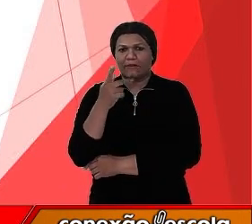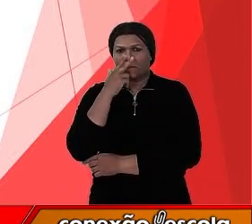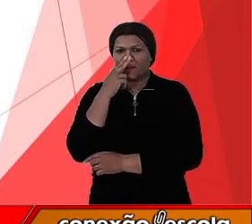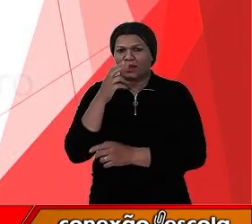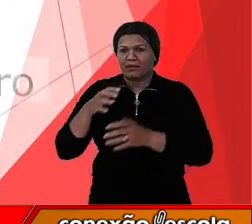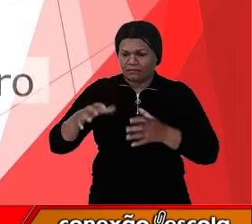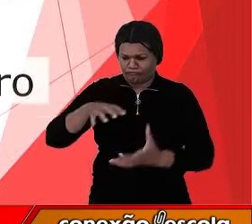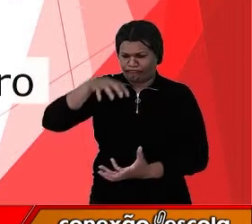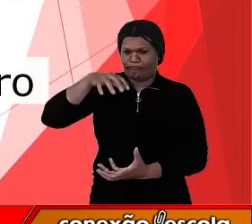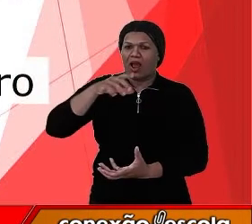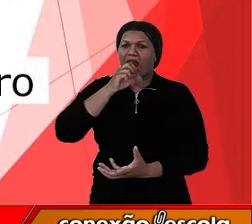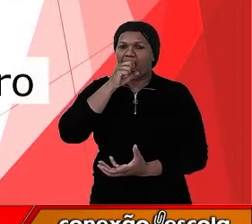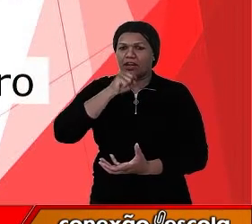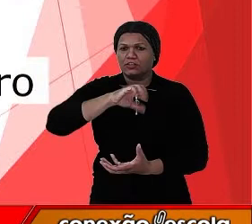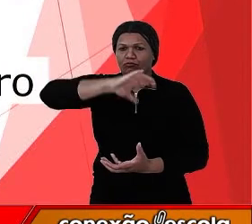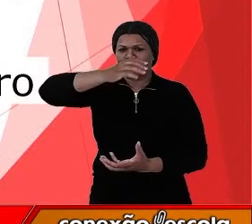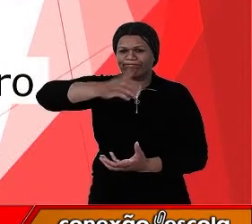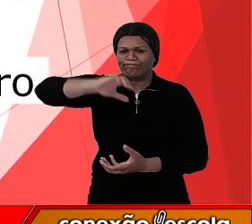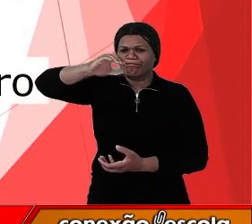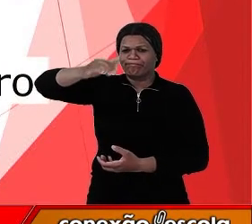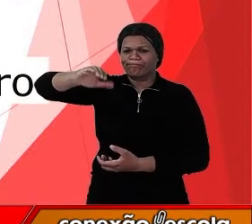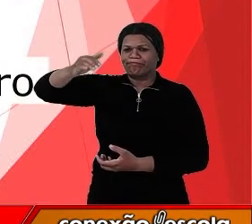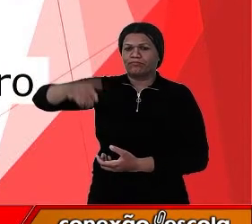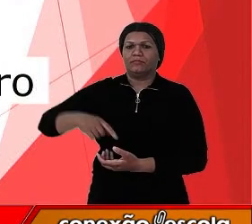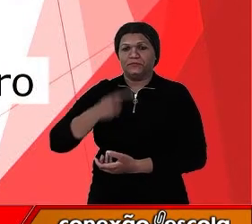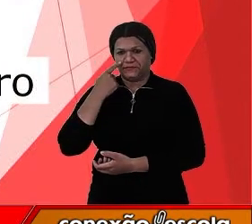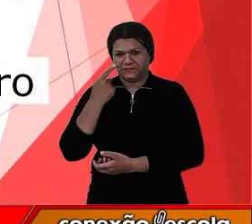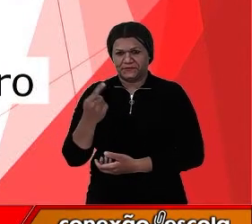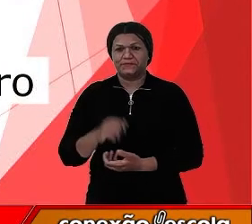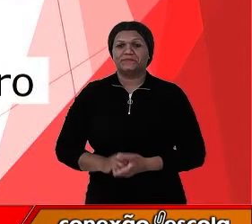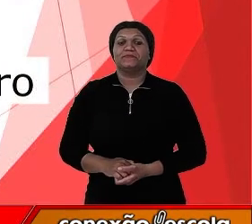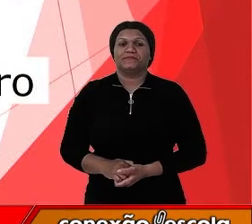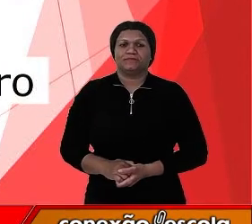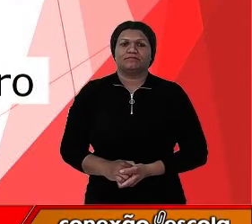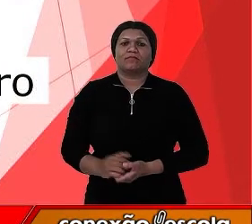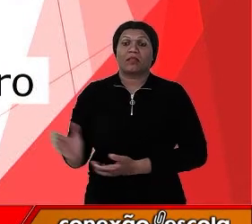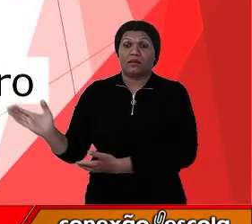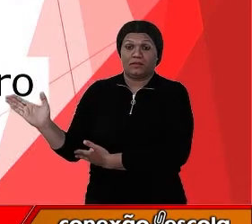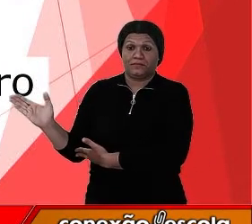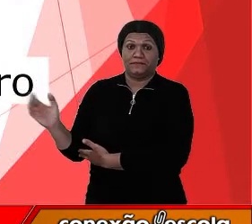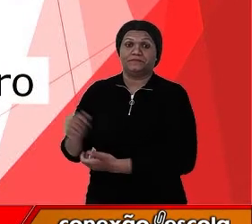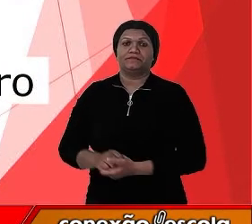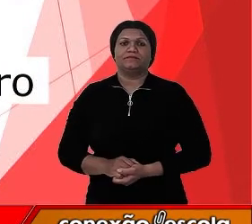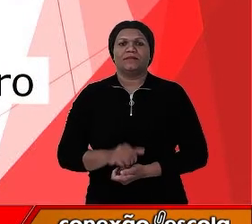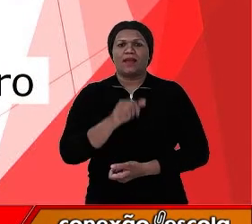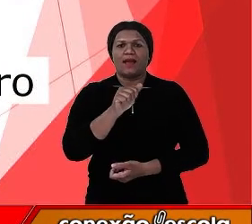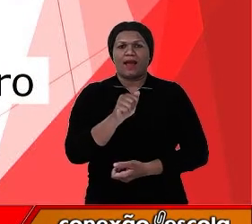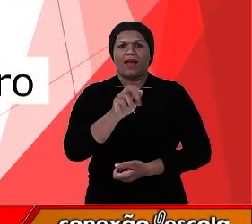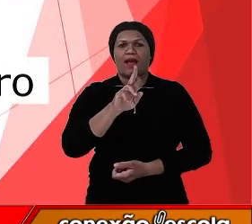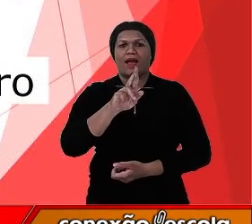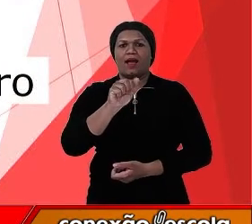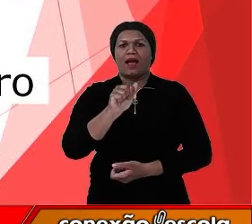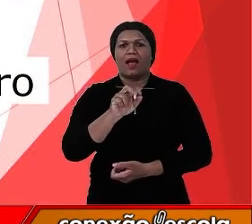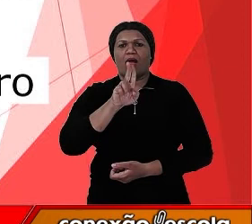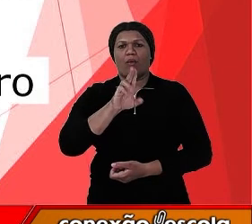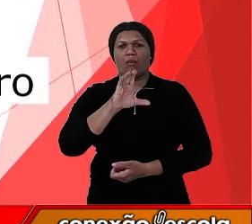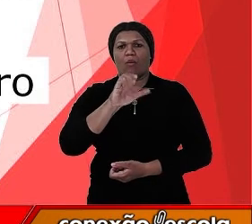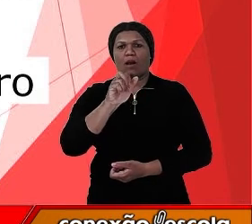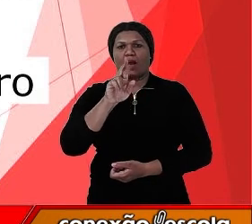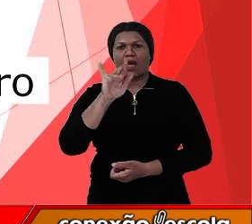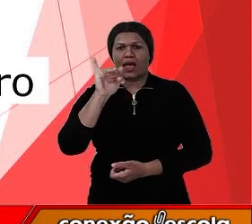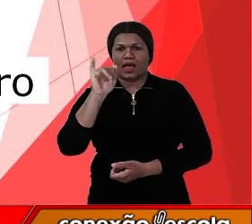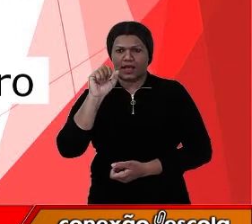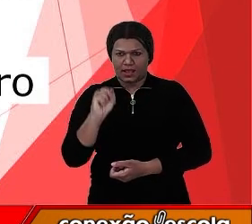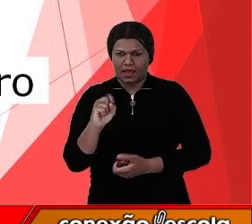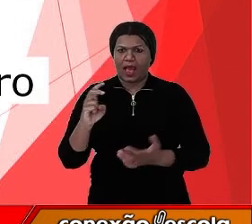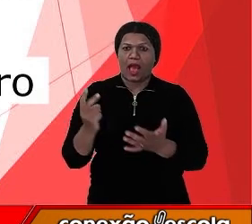laranjas é ou não é amigão Domínio das Araucárias trava-língua nome difícil ocorre na